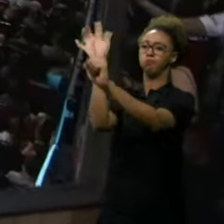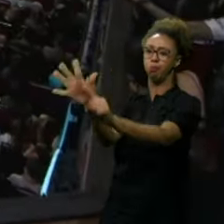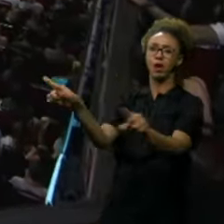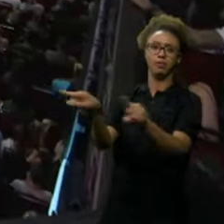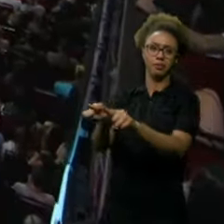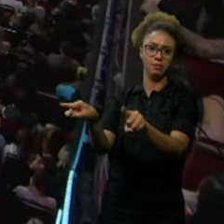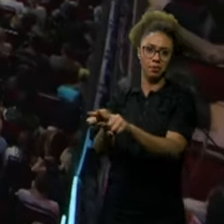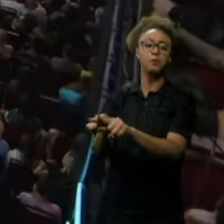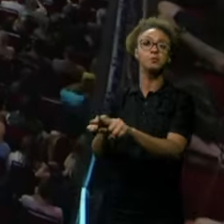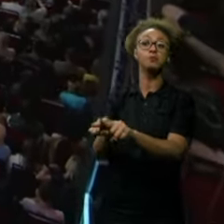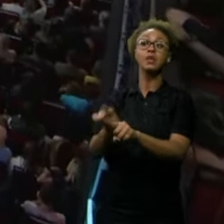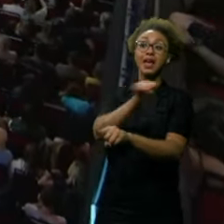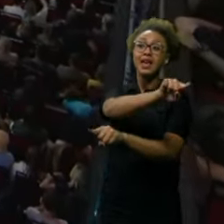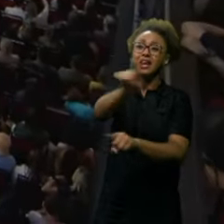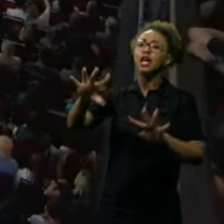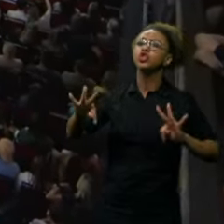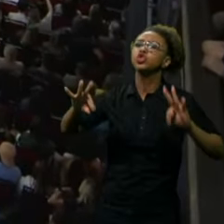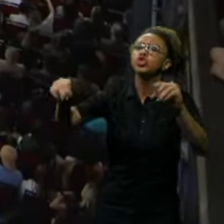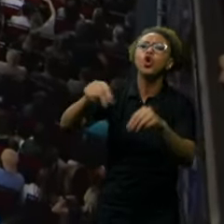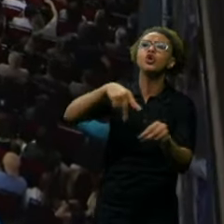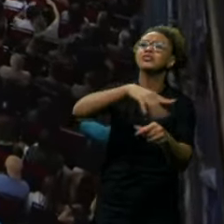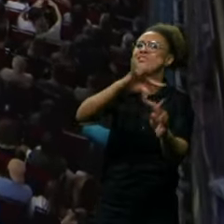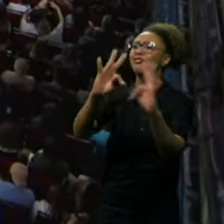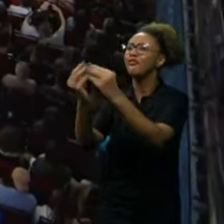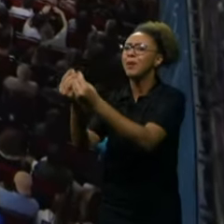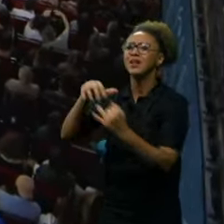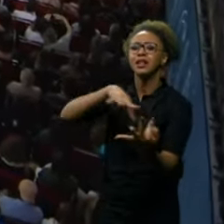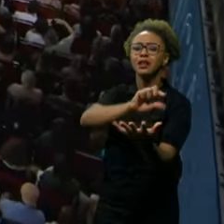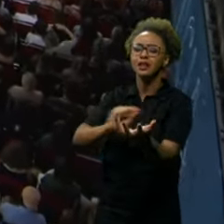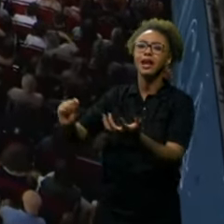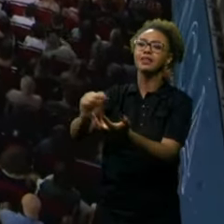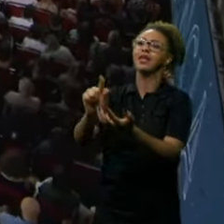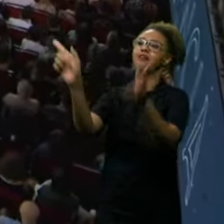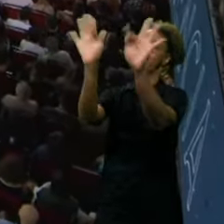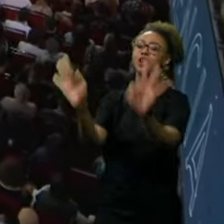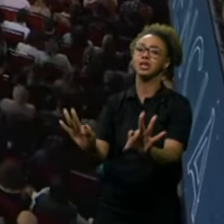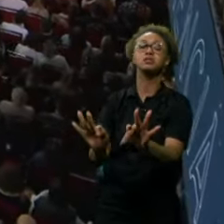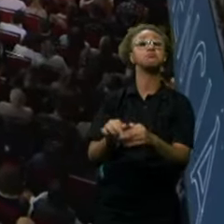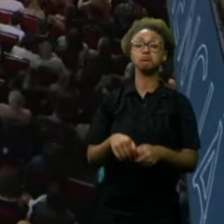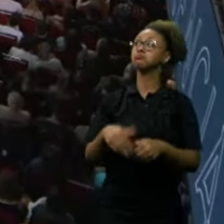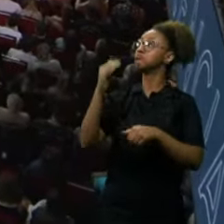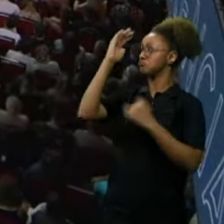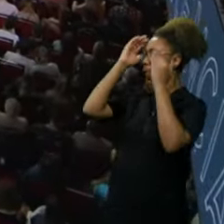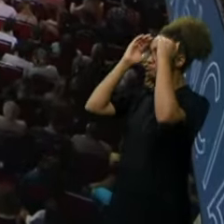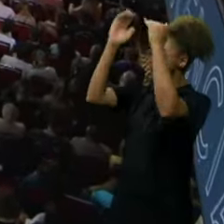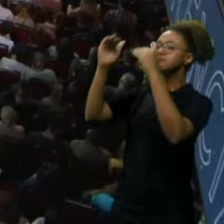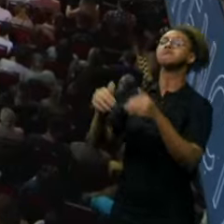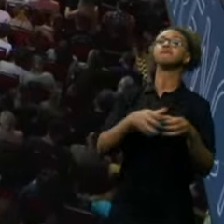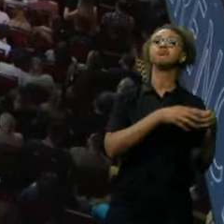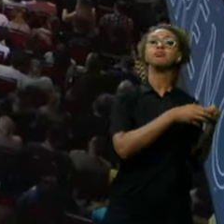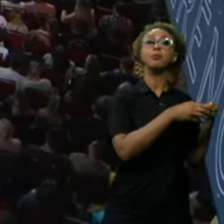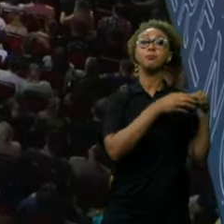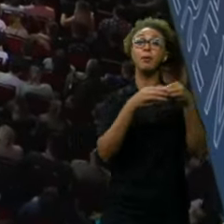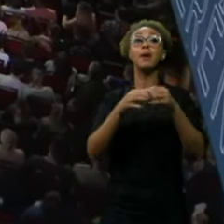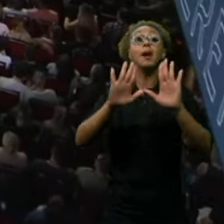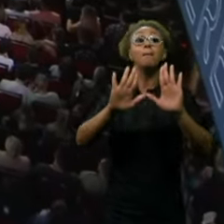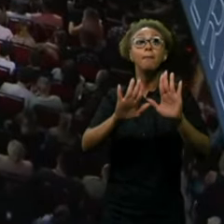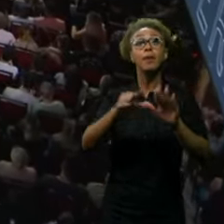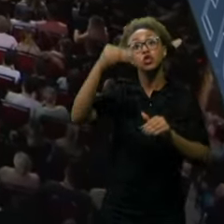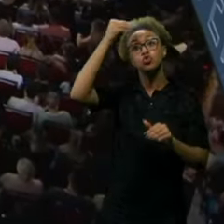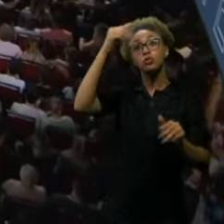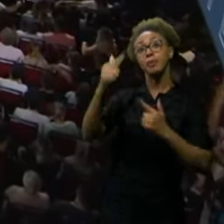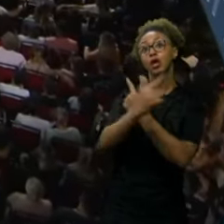e em ti serão benditas todas as famílias da terra partiu pois Abrão como o senhor lhe tinha dito e foi logo com ele